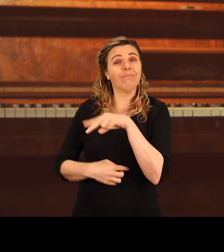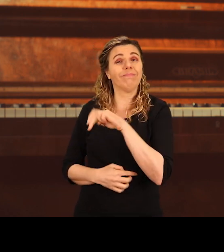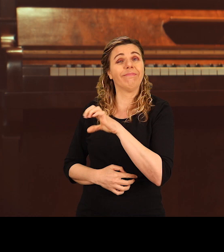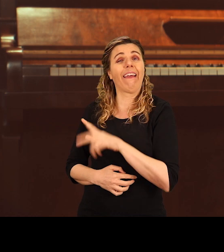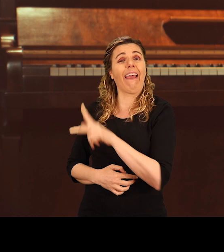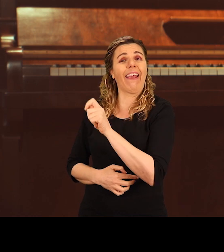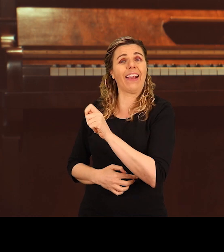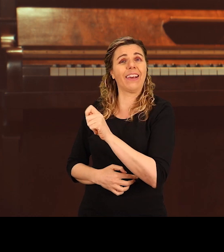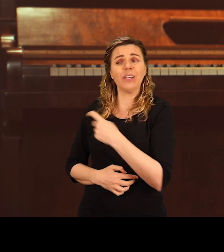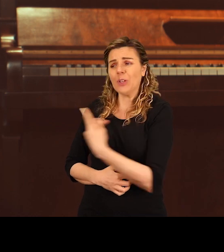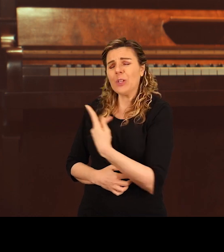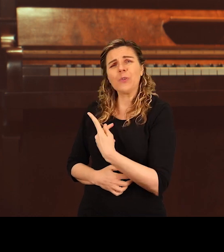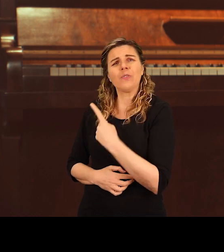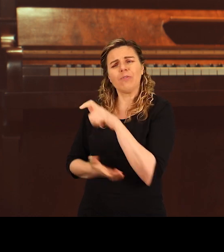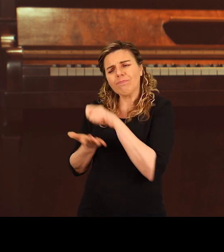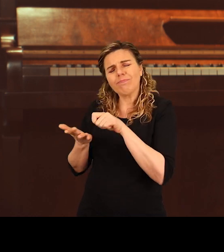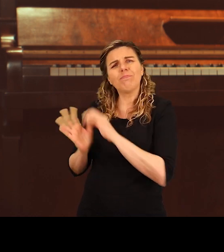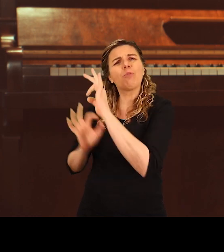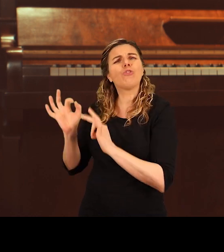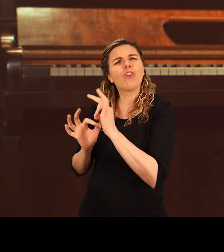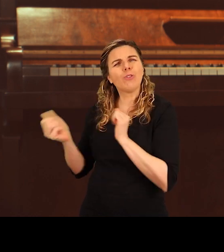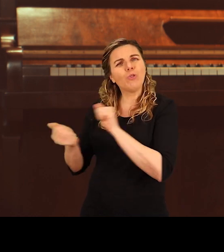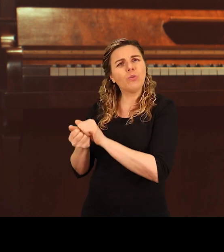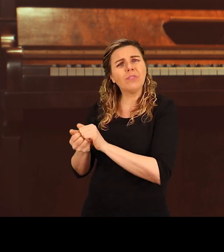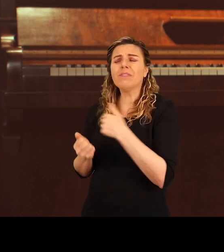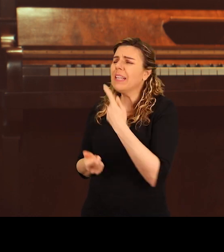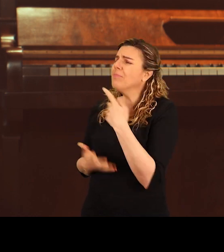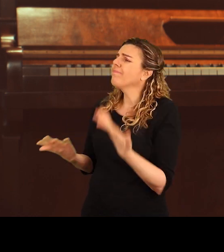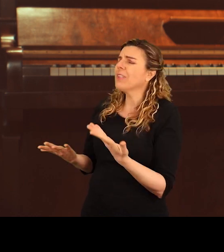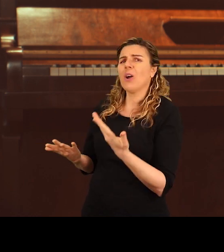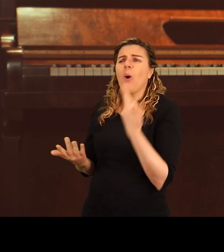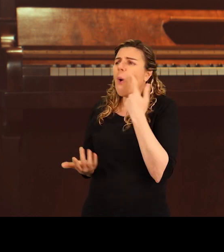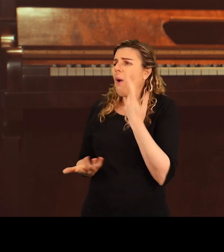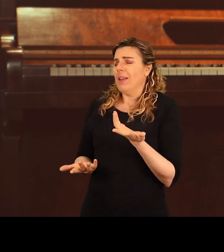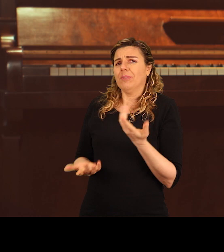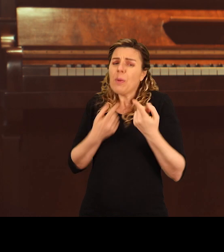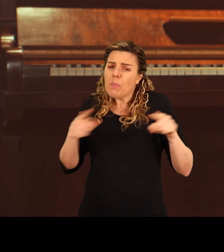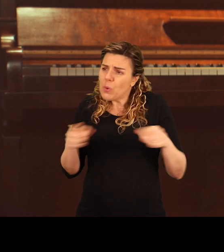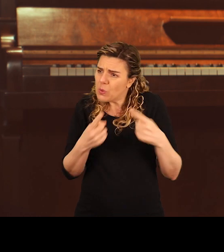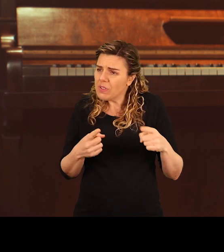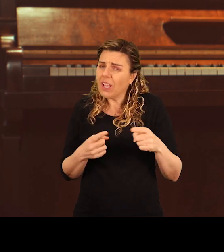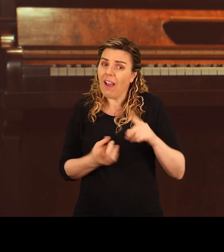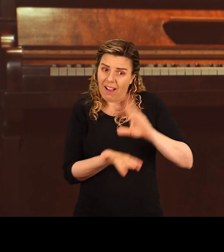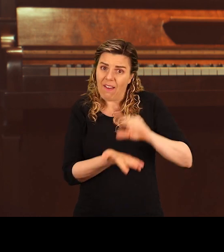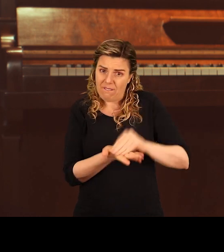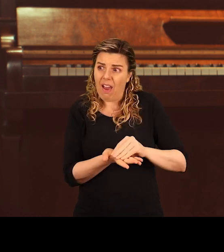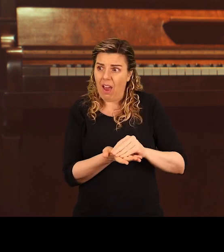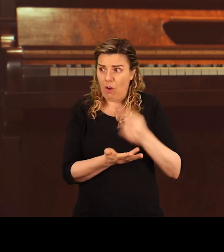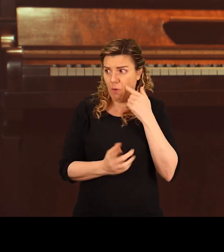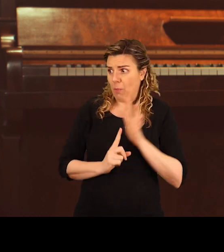Neca Ayala. A gente estava escrevendo um projeto e eu falei, Neca, putz. Ergue as mãos à frente. As músicas que vão ser gravadas são essas,